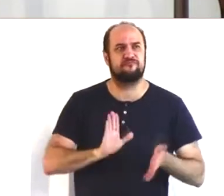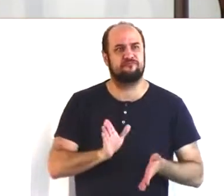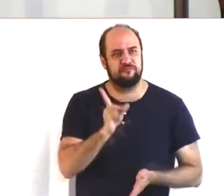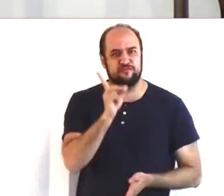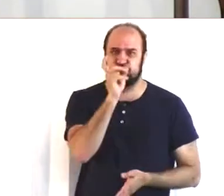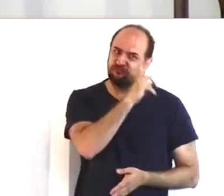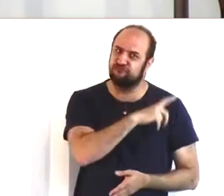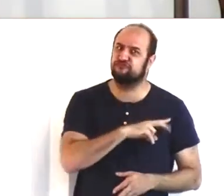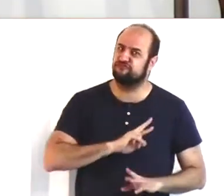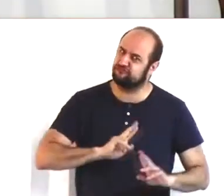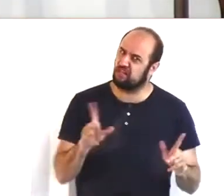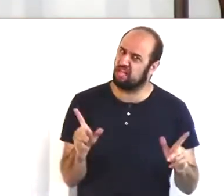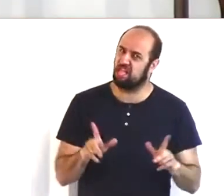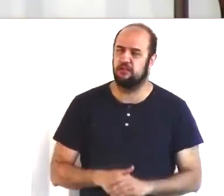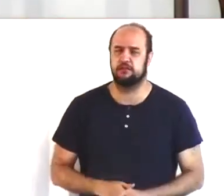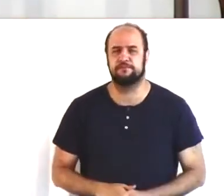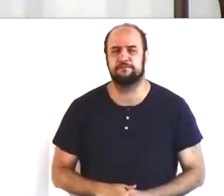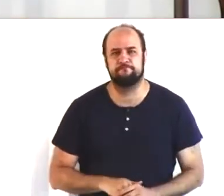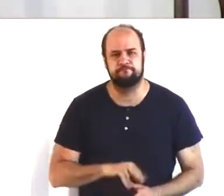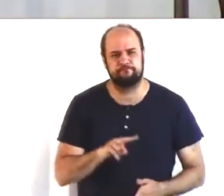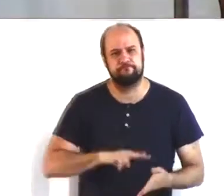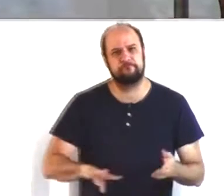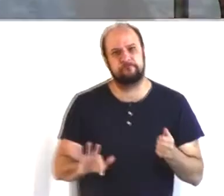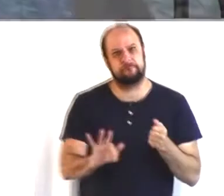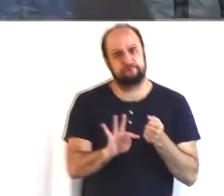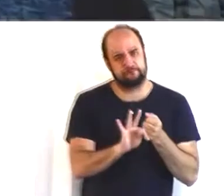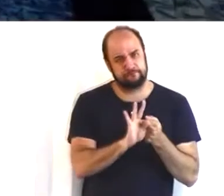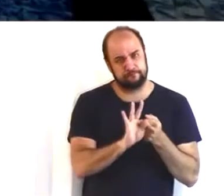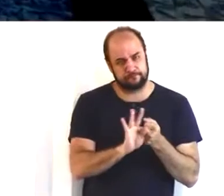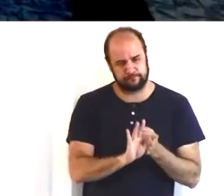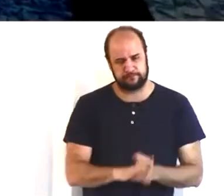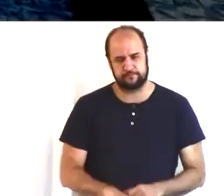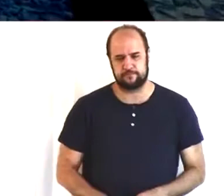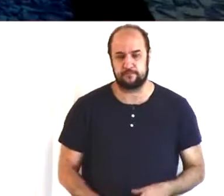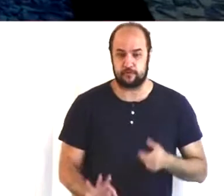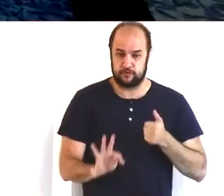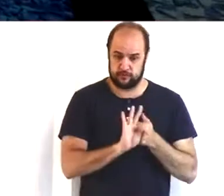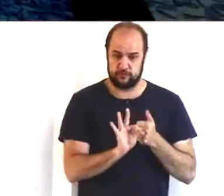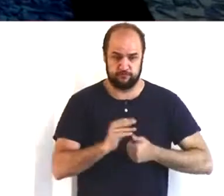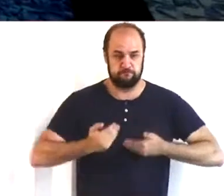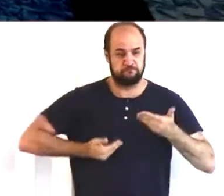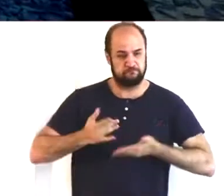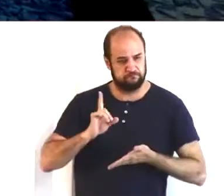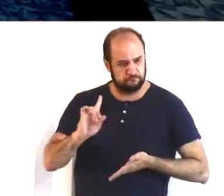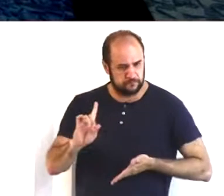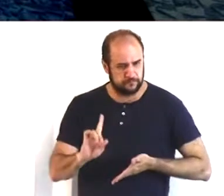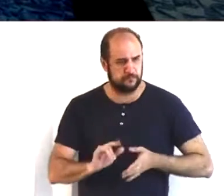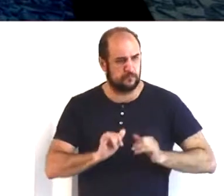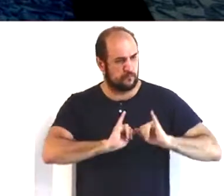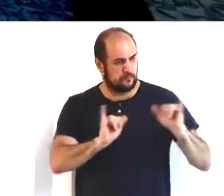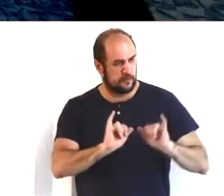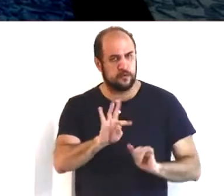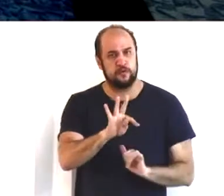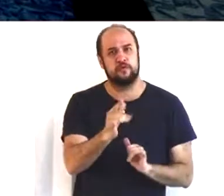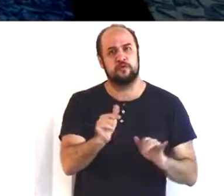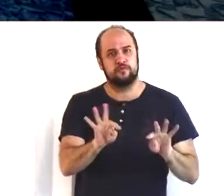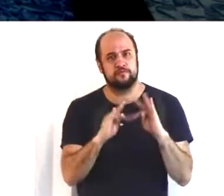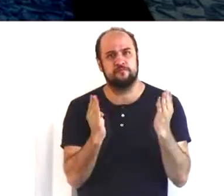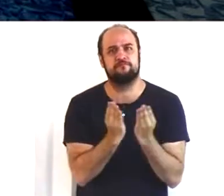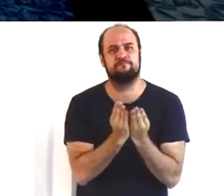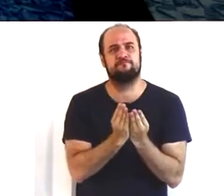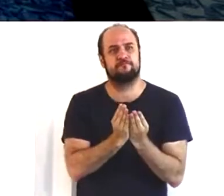adversos. Está escrito assim: Tiago, servo de Deus e do Senhor Jesus Cristo, às 12 tribos que se encontram